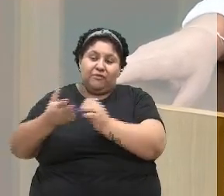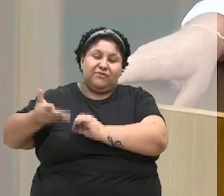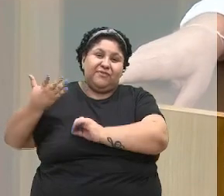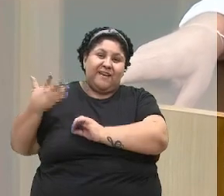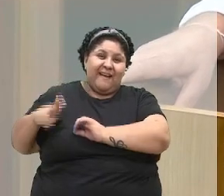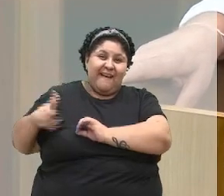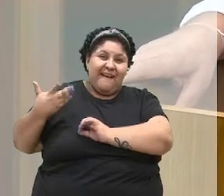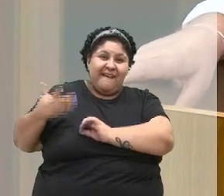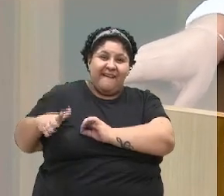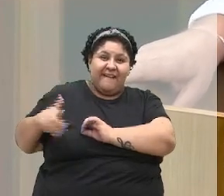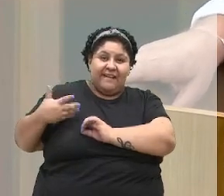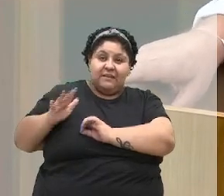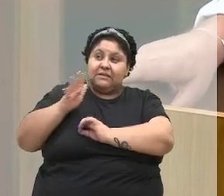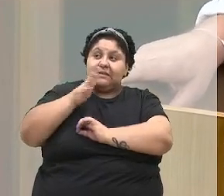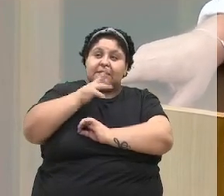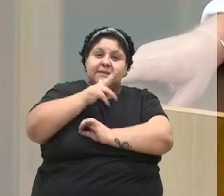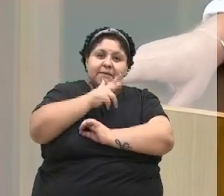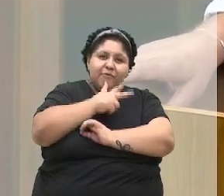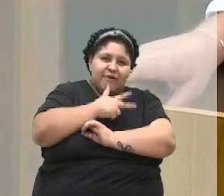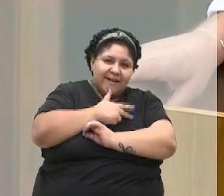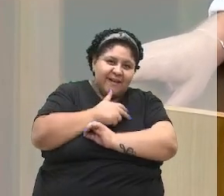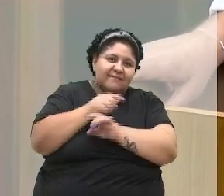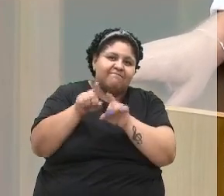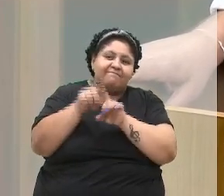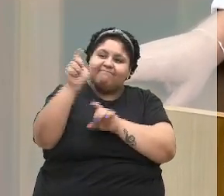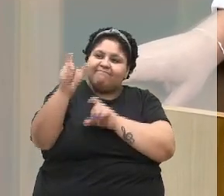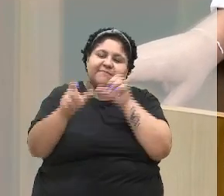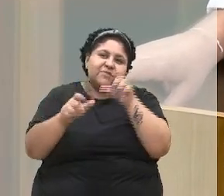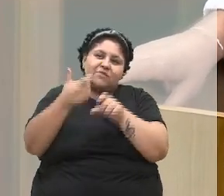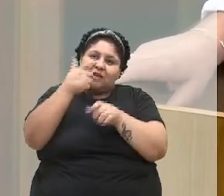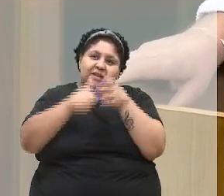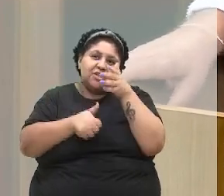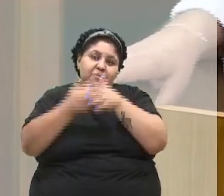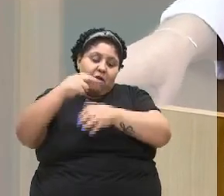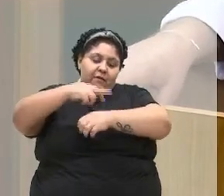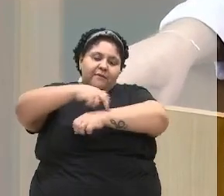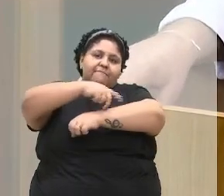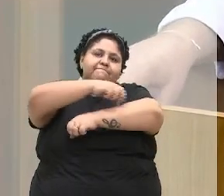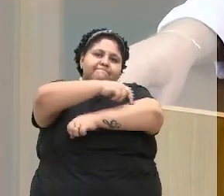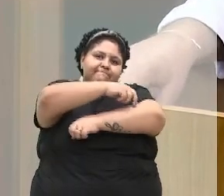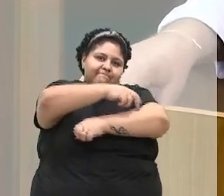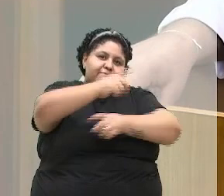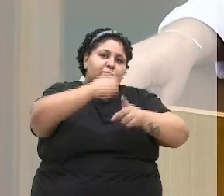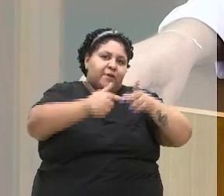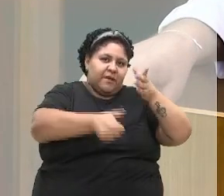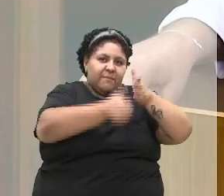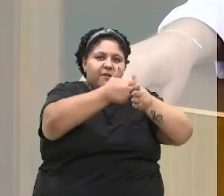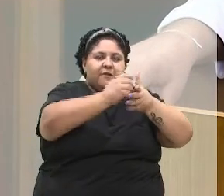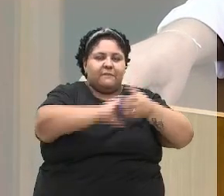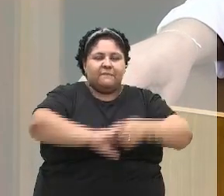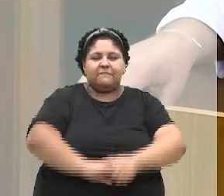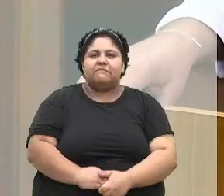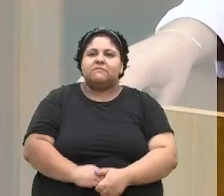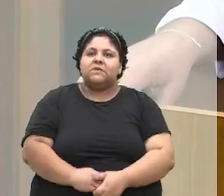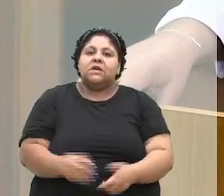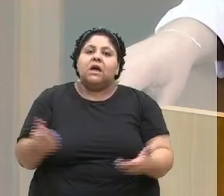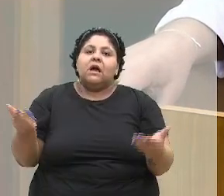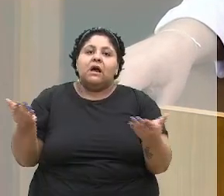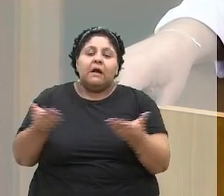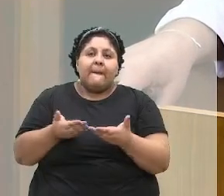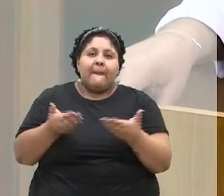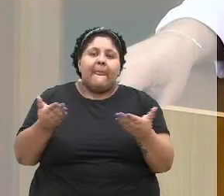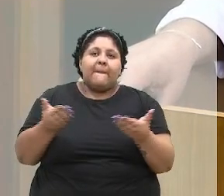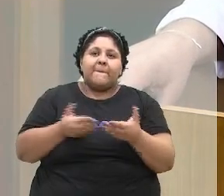e demorado, as pessoas preferem ainda ir a pé porque é melhor. E agora, ali